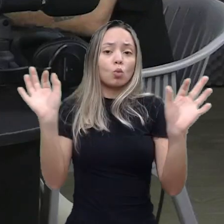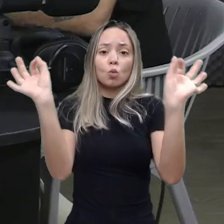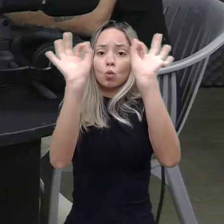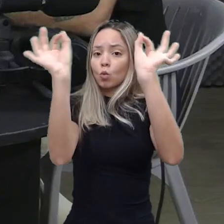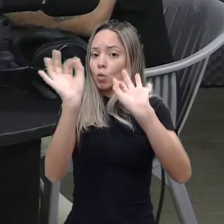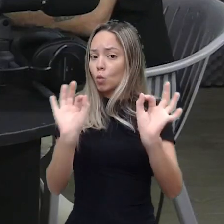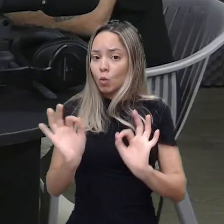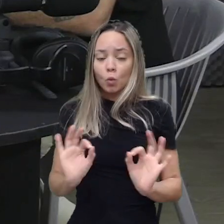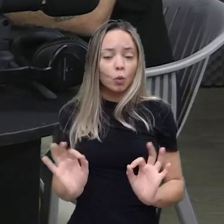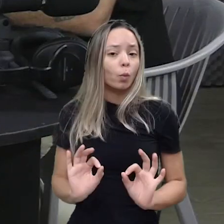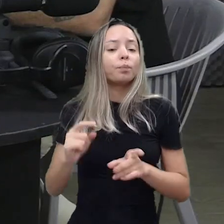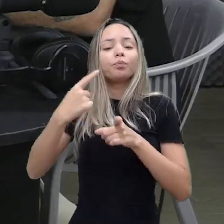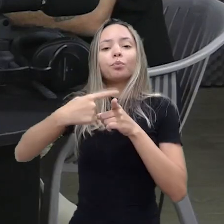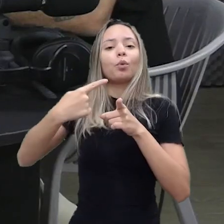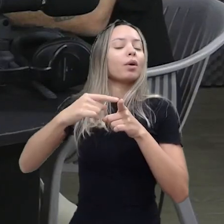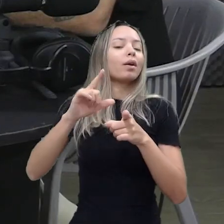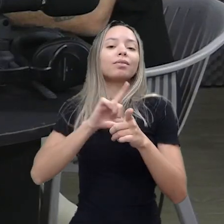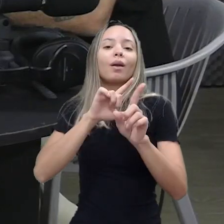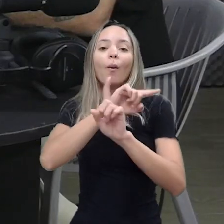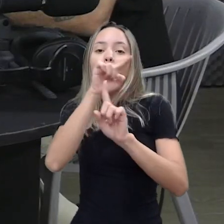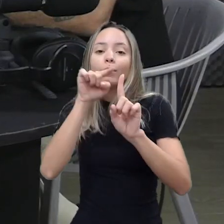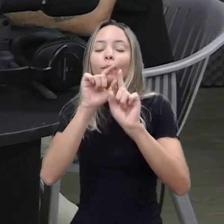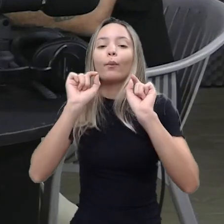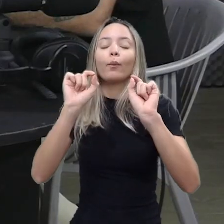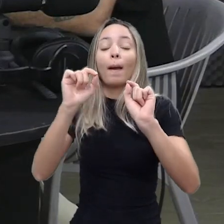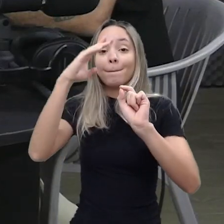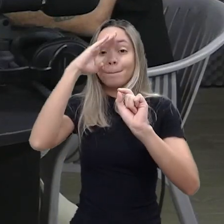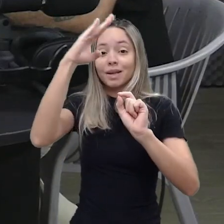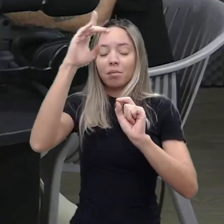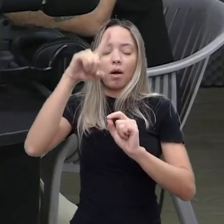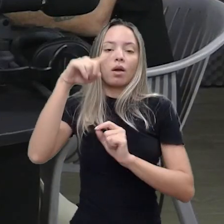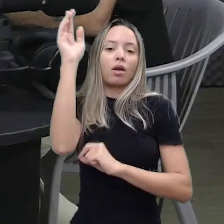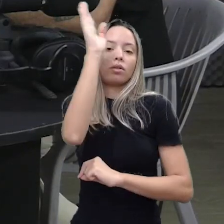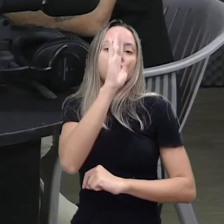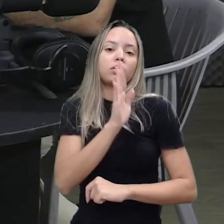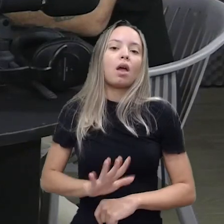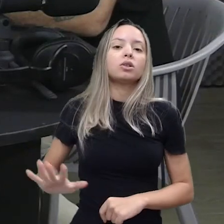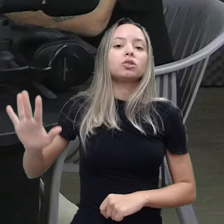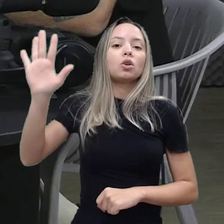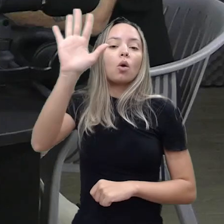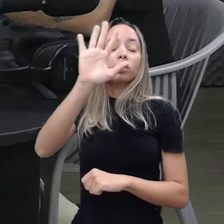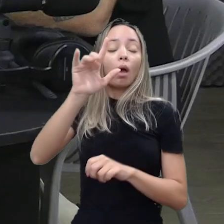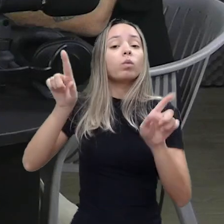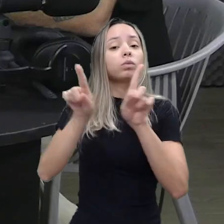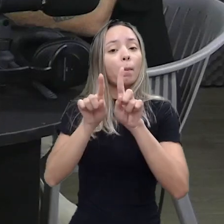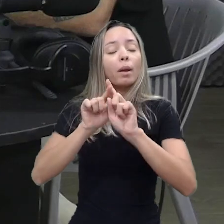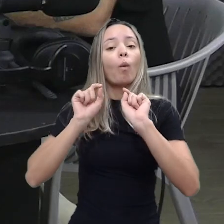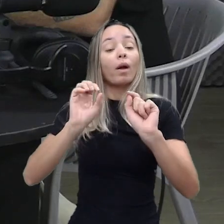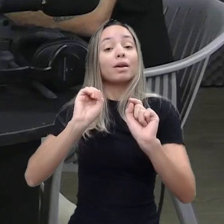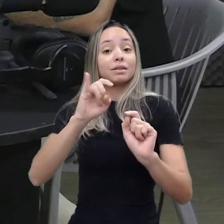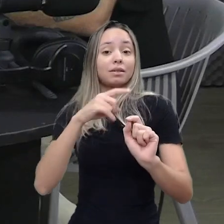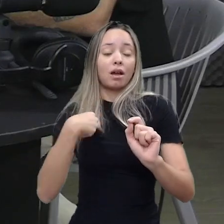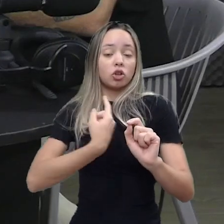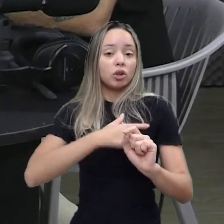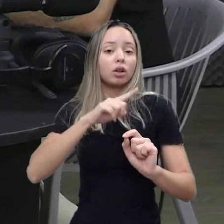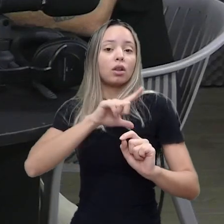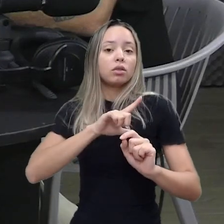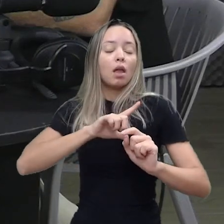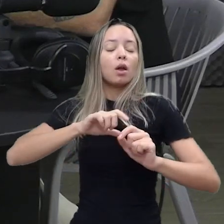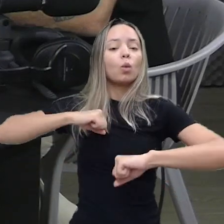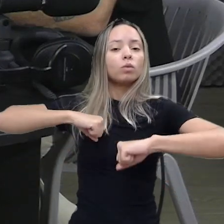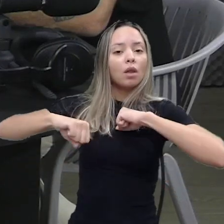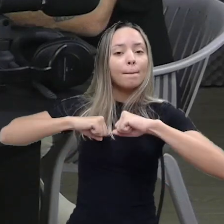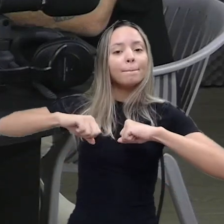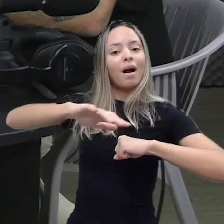ocorrem em virtude da Da nacional, Nacional. sem a gente ter um debate político, né, a respeito das políticas